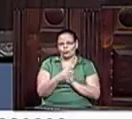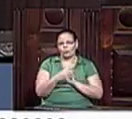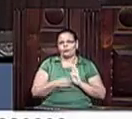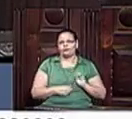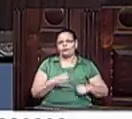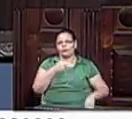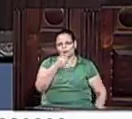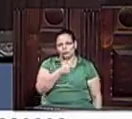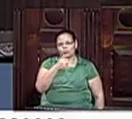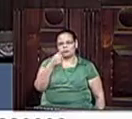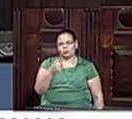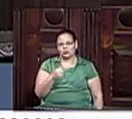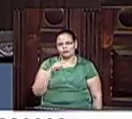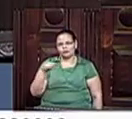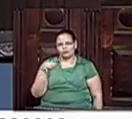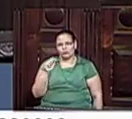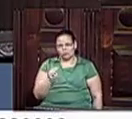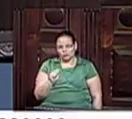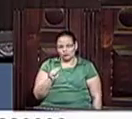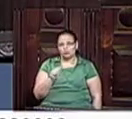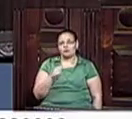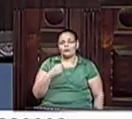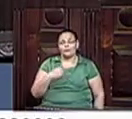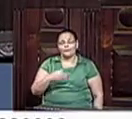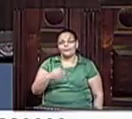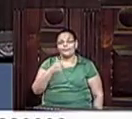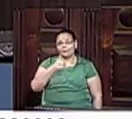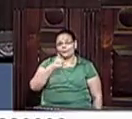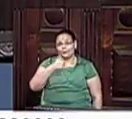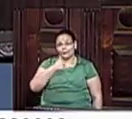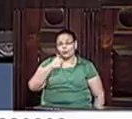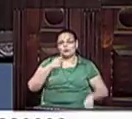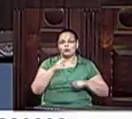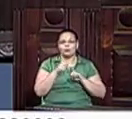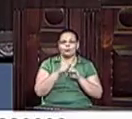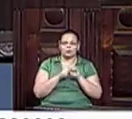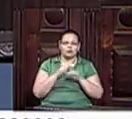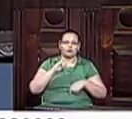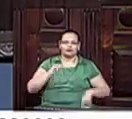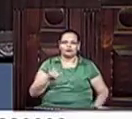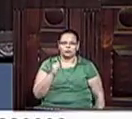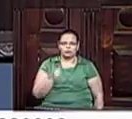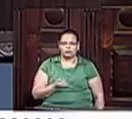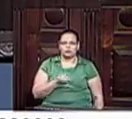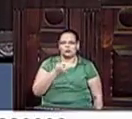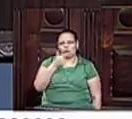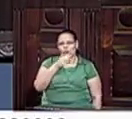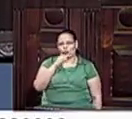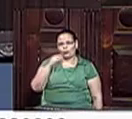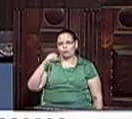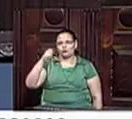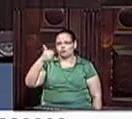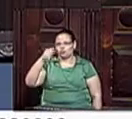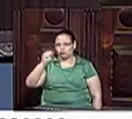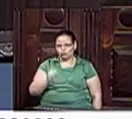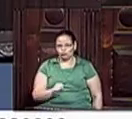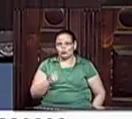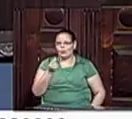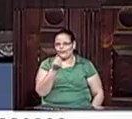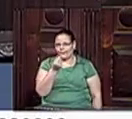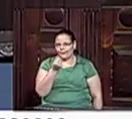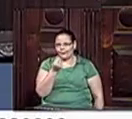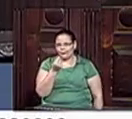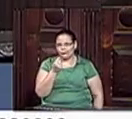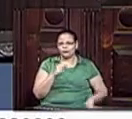7A, diz o seguinte: a partir de 1º de janeiro de 2018, o preço